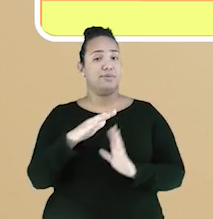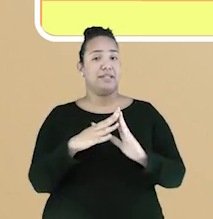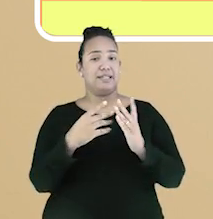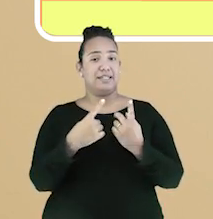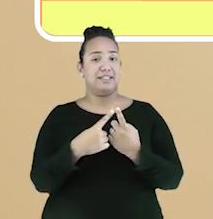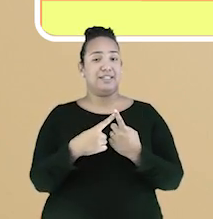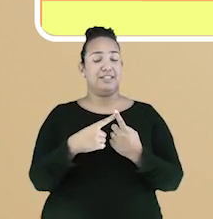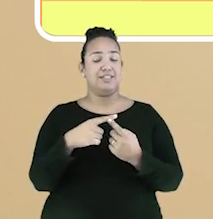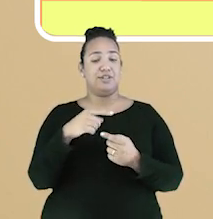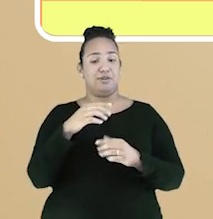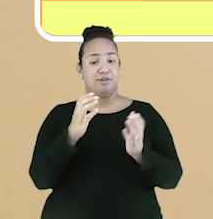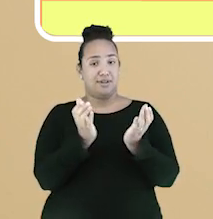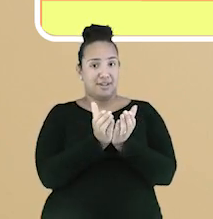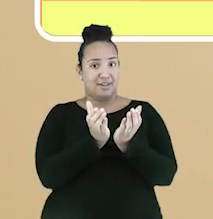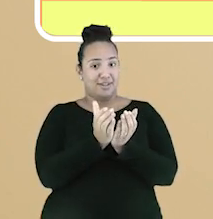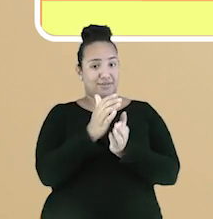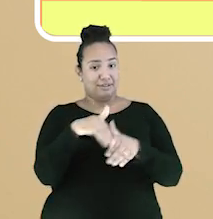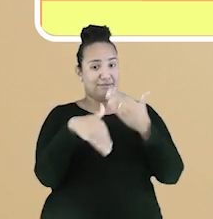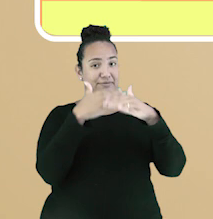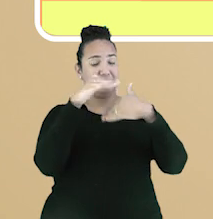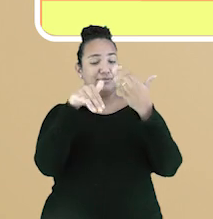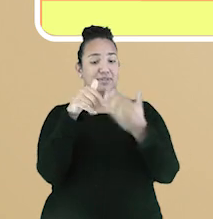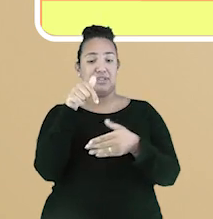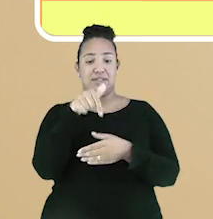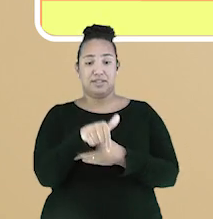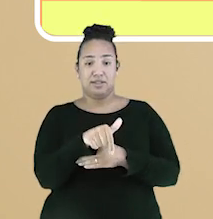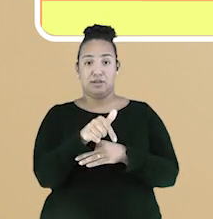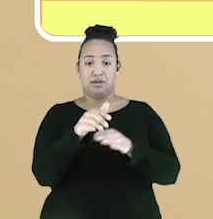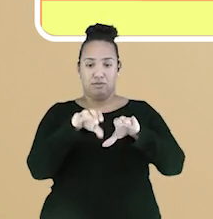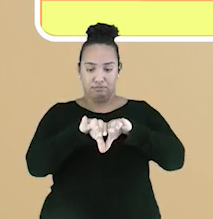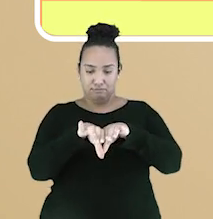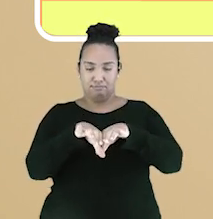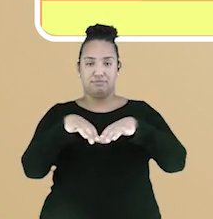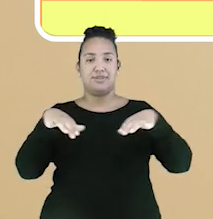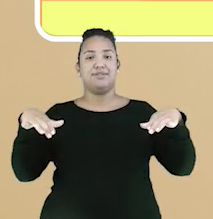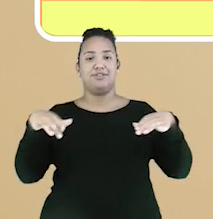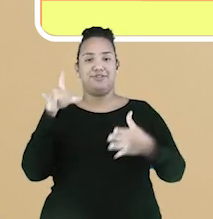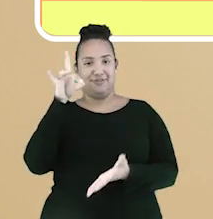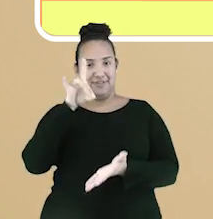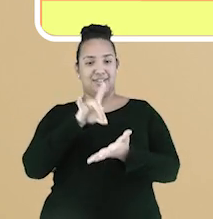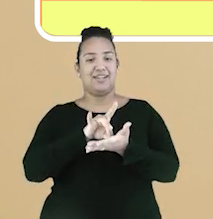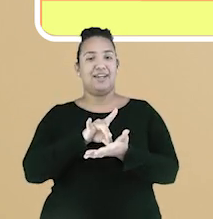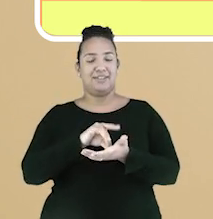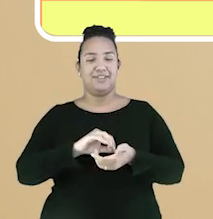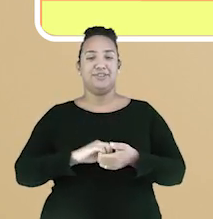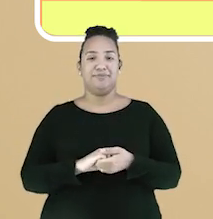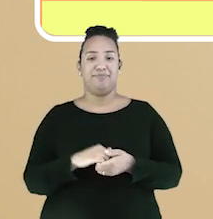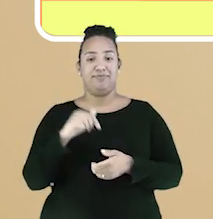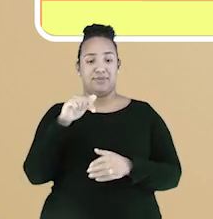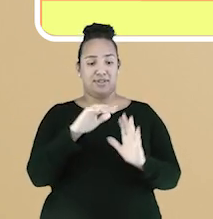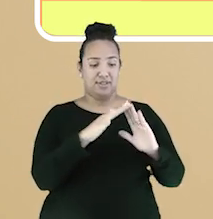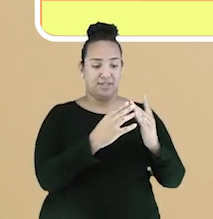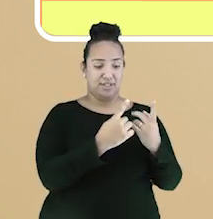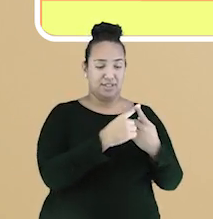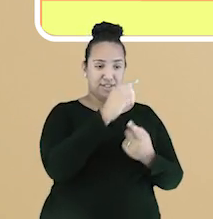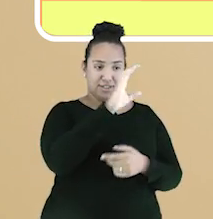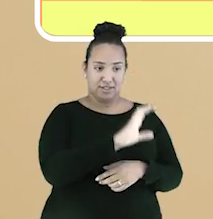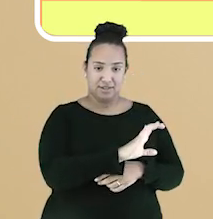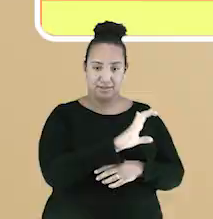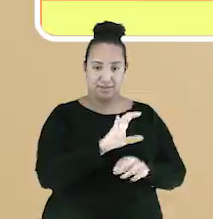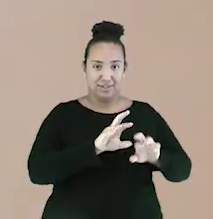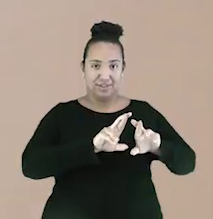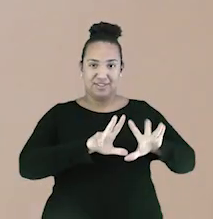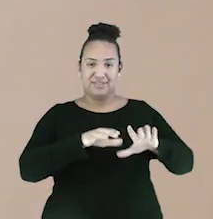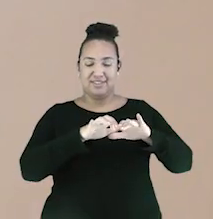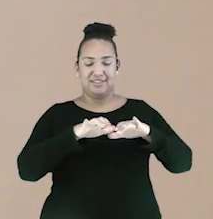para o desenvolvimento da Igreja Protestante. O ato marcou o rompimento definitivo com os ritos e dogmas do